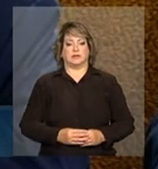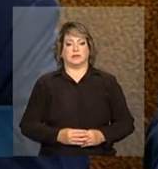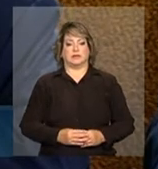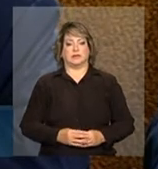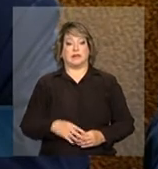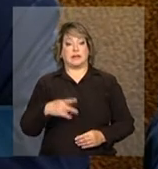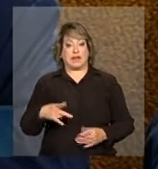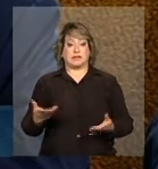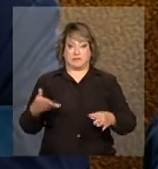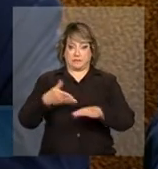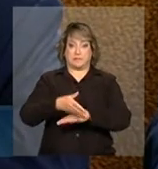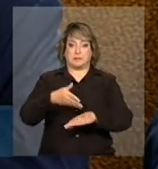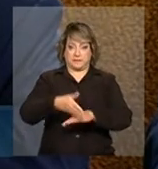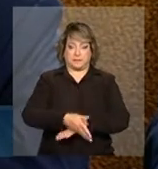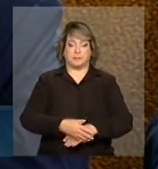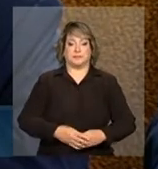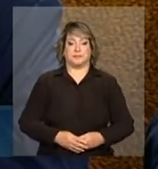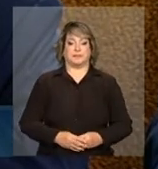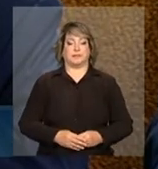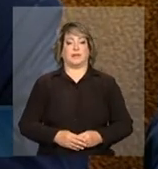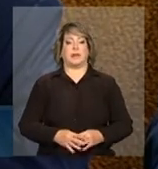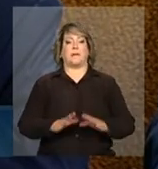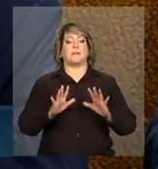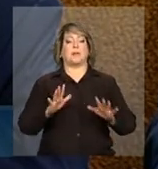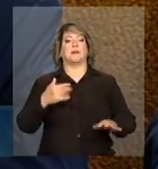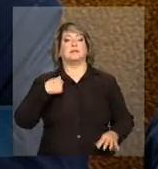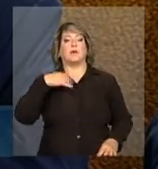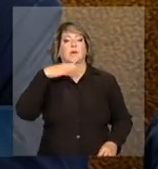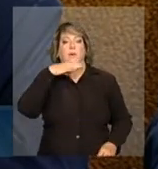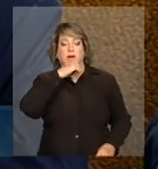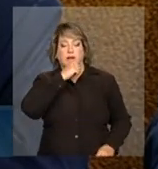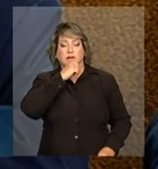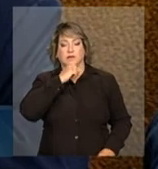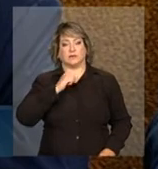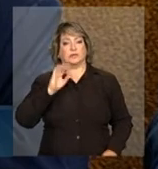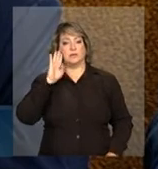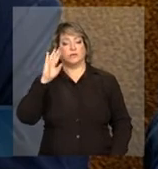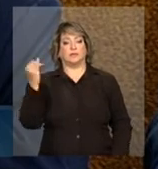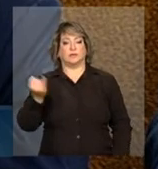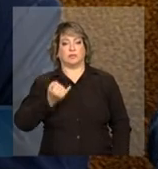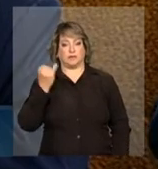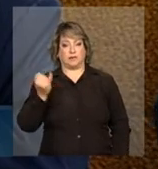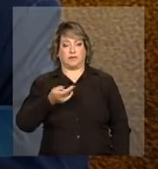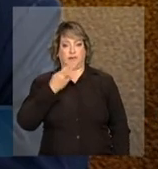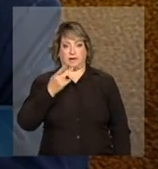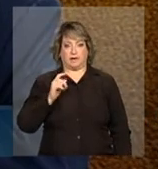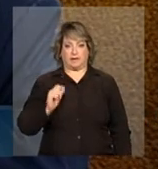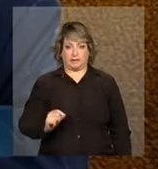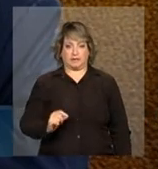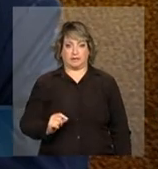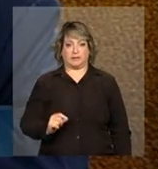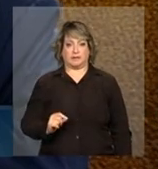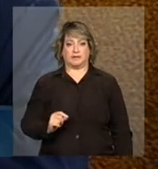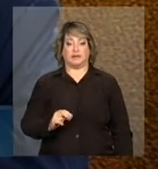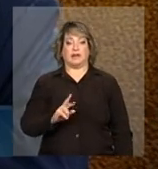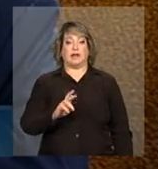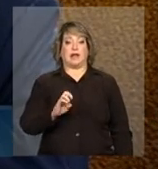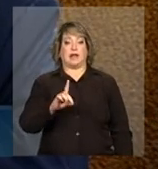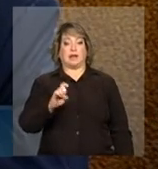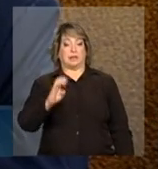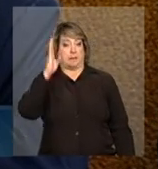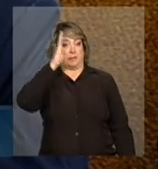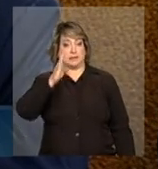desta participação. Né. Mas eu acho que vale a pena destacar a Rede Brasileira